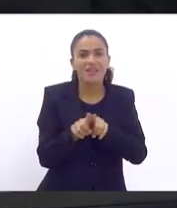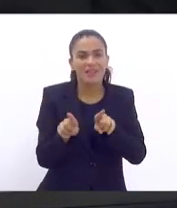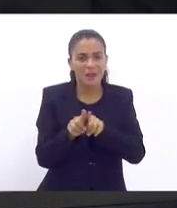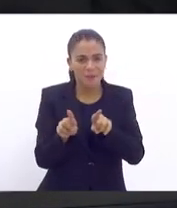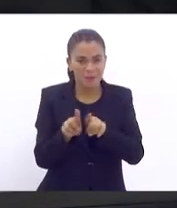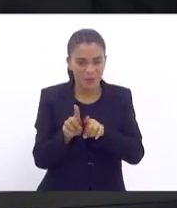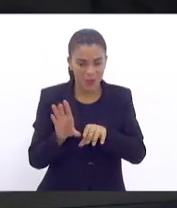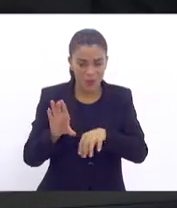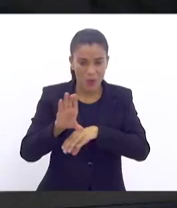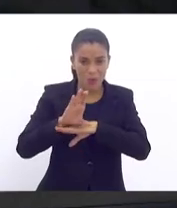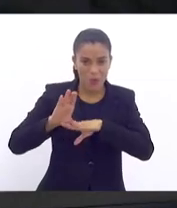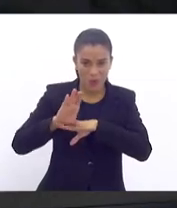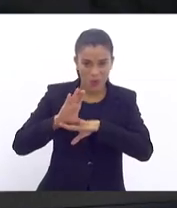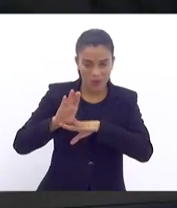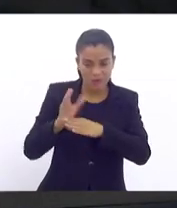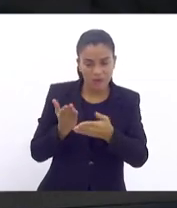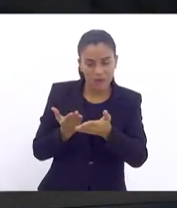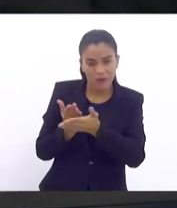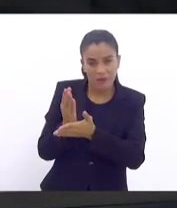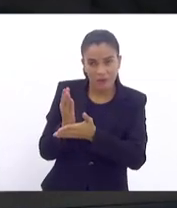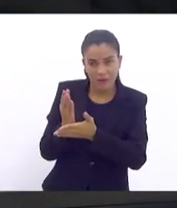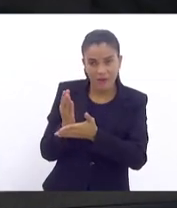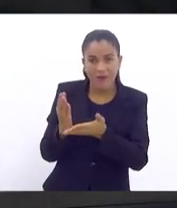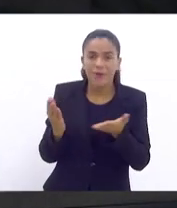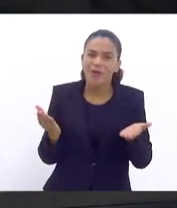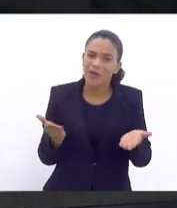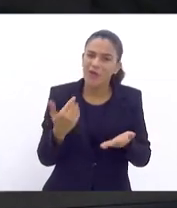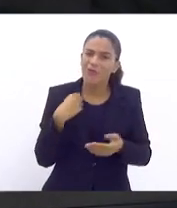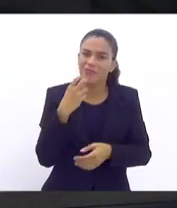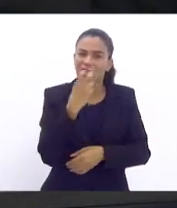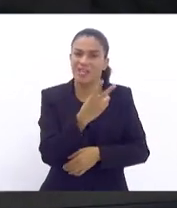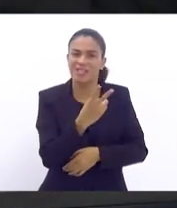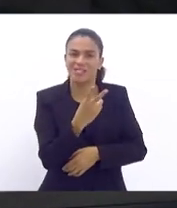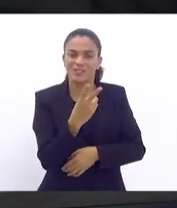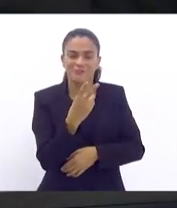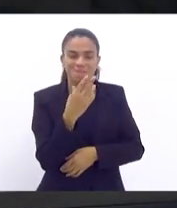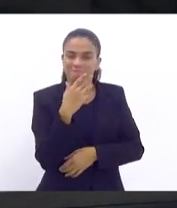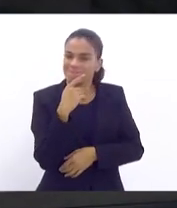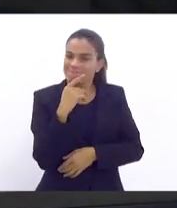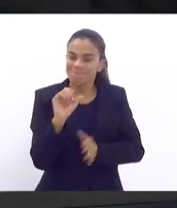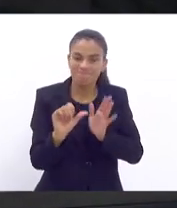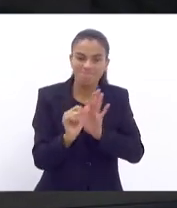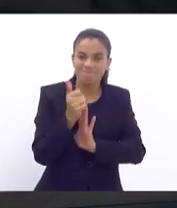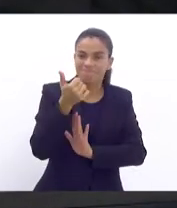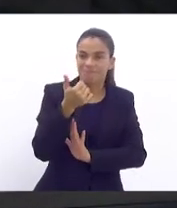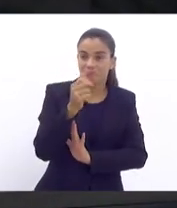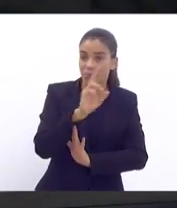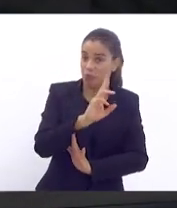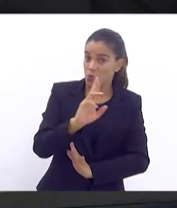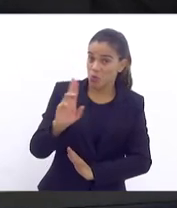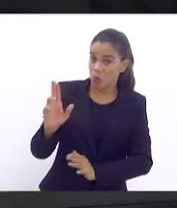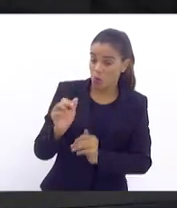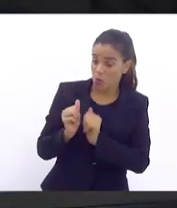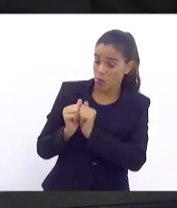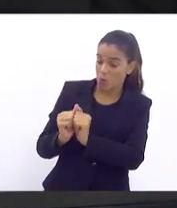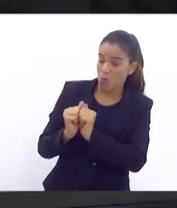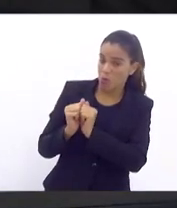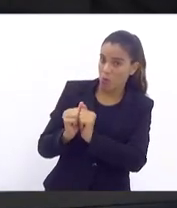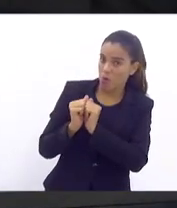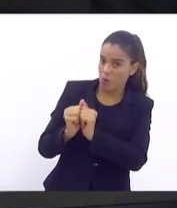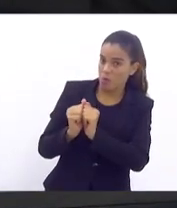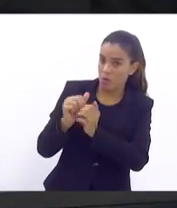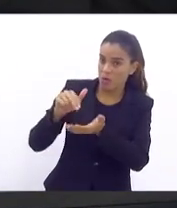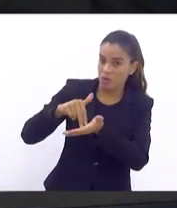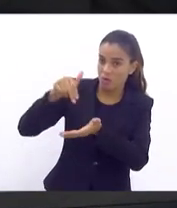certeza aprovaria o parecia eu vejo logo primeiro que é um nome de um grande companheiro meu que já